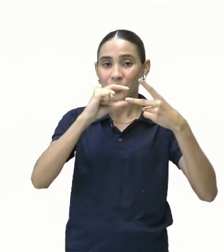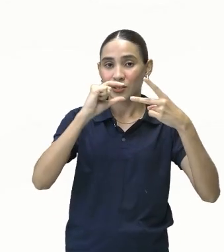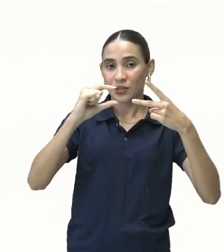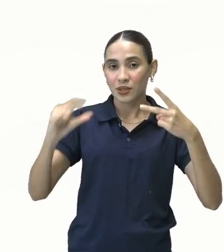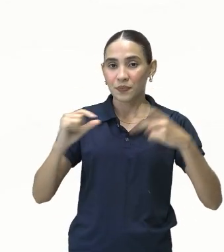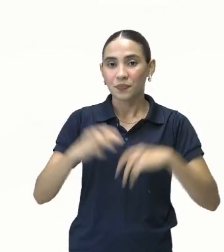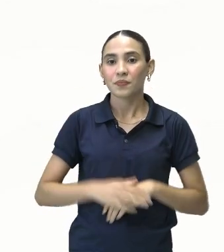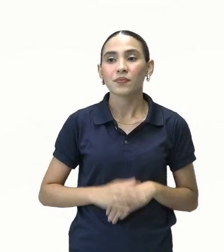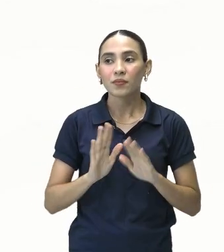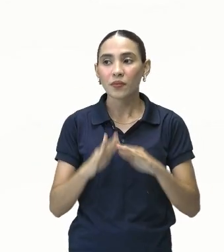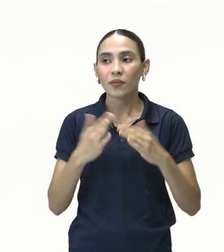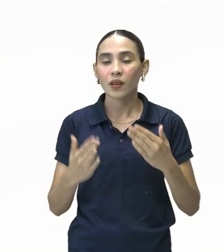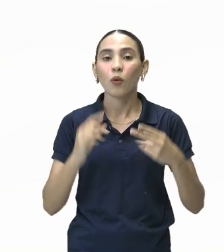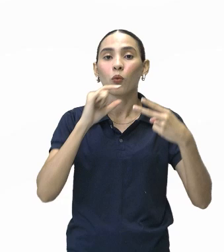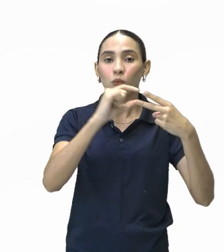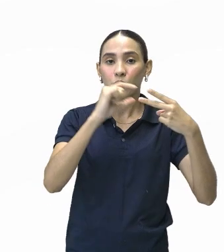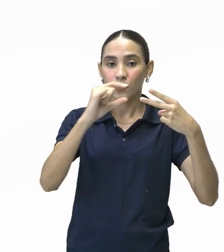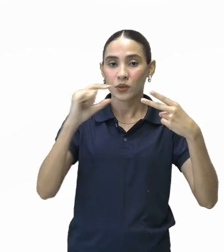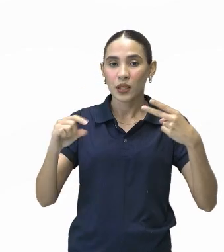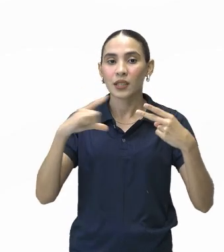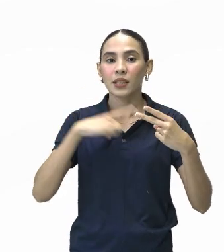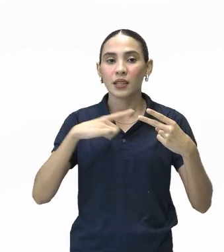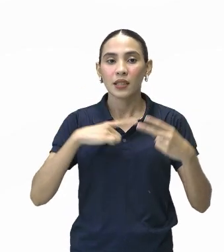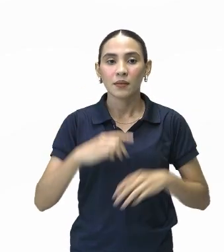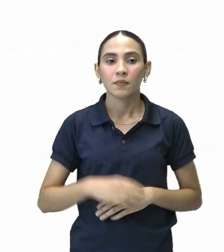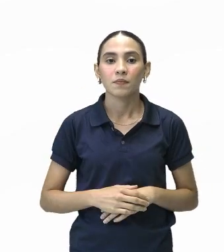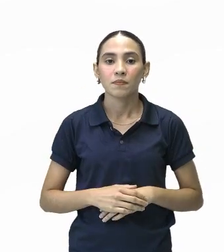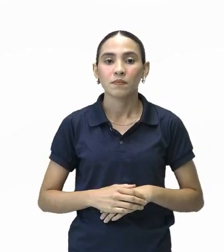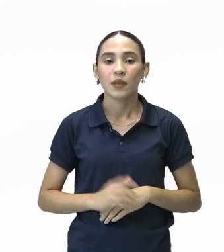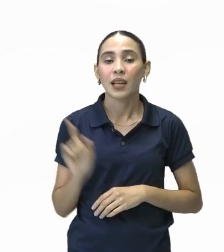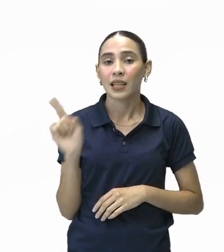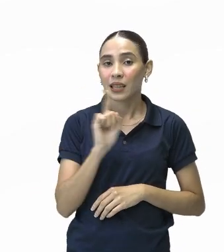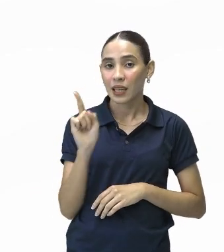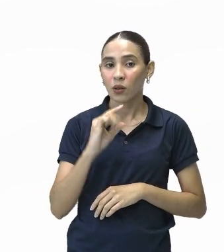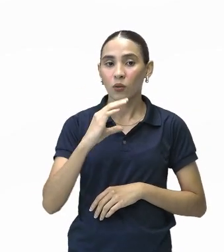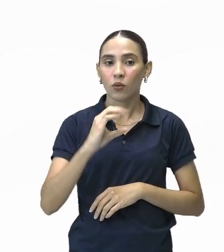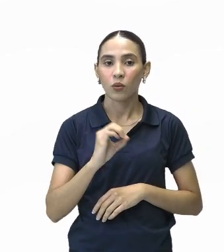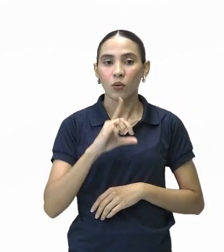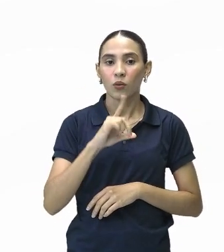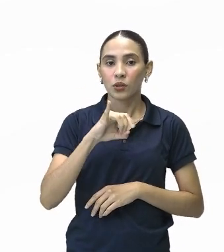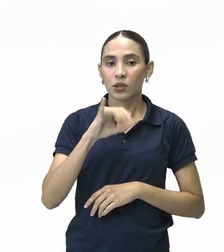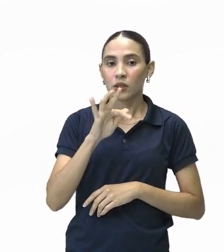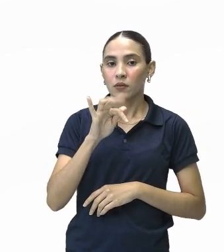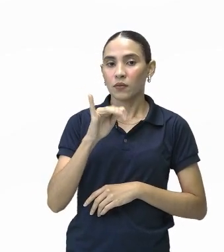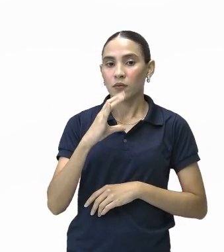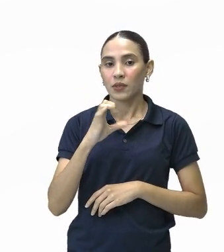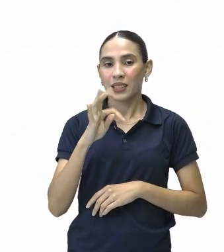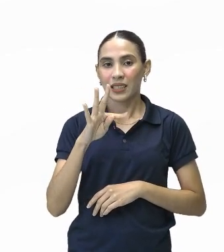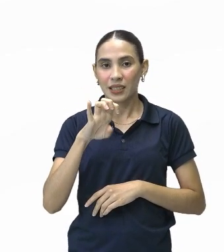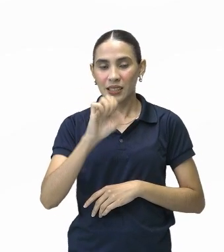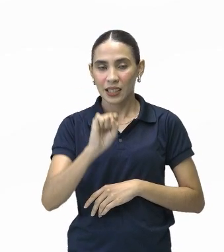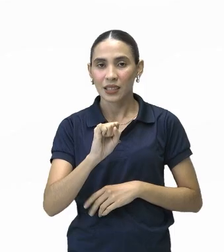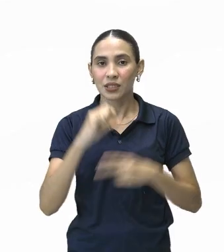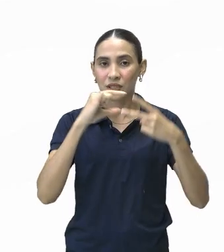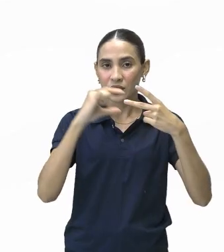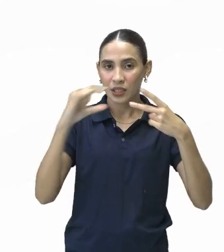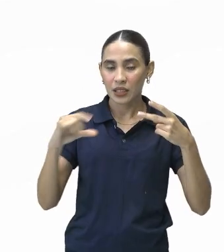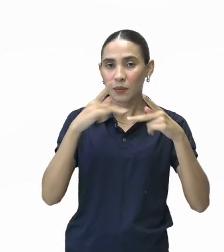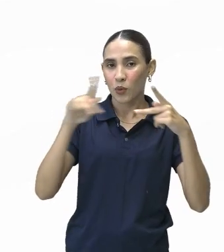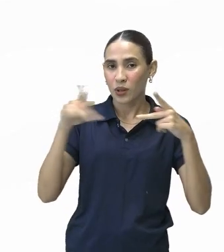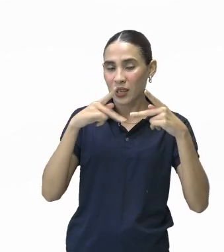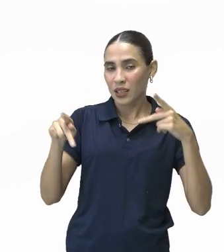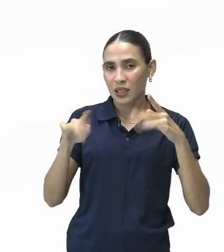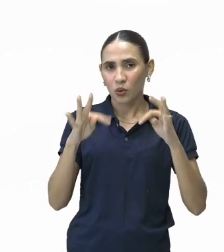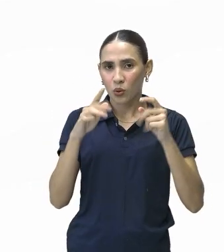genes. Então, os genes, nós temos aí os genes não codificantes, né? Ou seja, nem todo gene vira